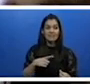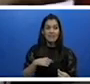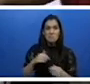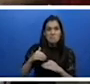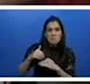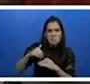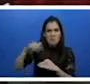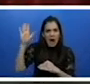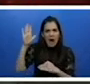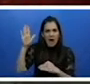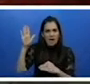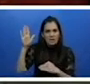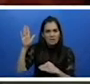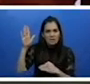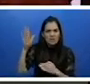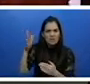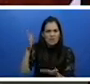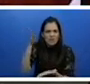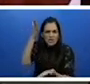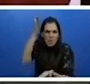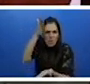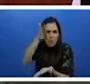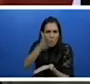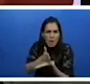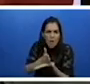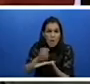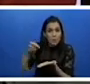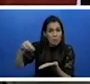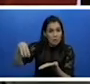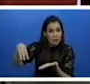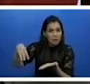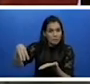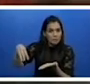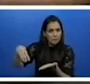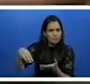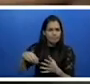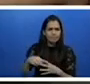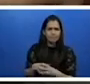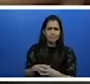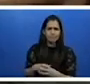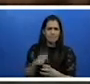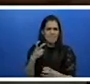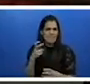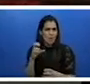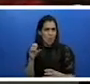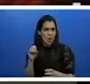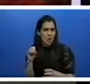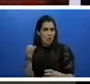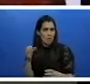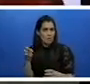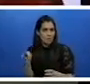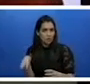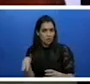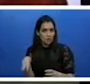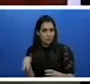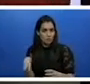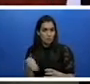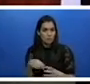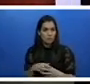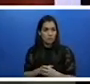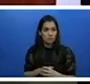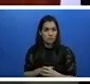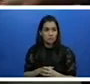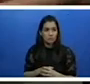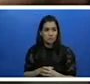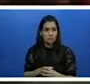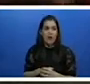comprimento? Meio metro, pessoal, a gente aprendeu que é 50 centímetros. O texto fala que pode ter mais